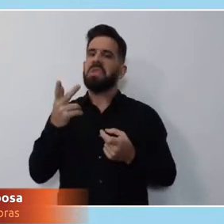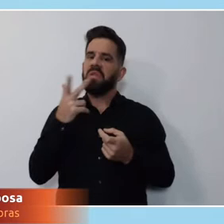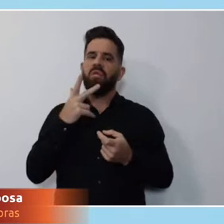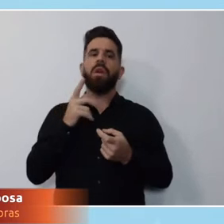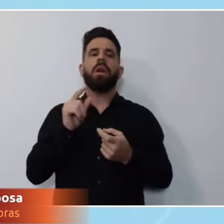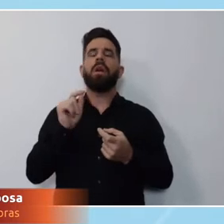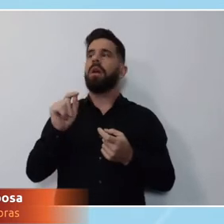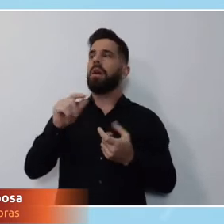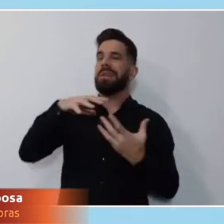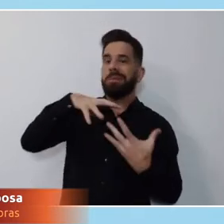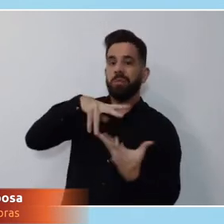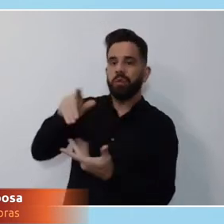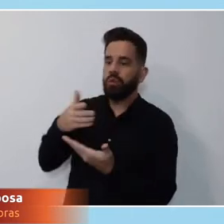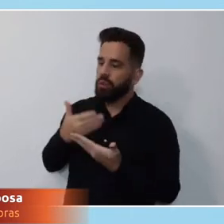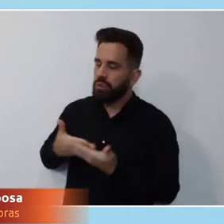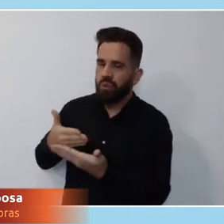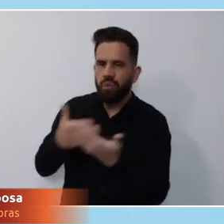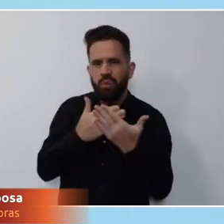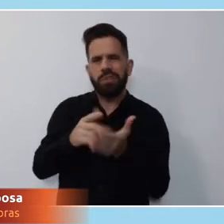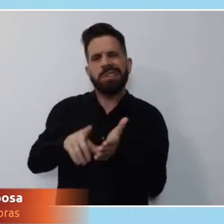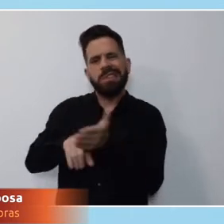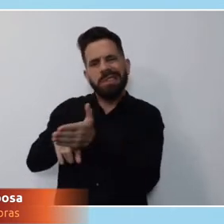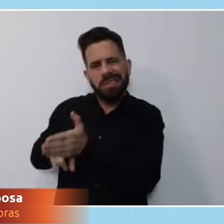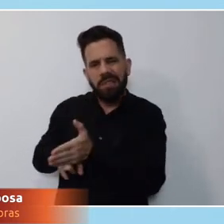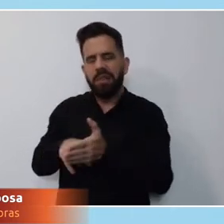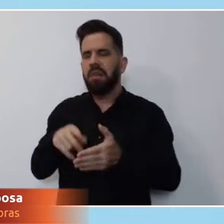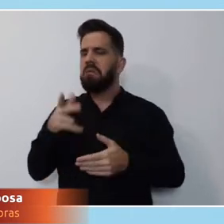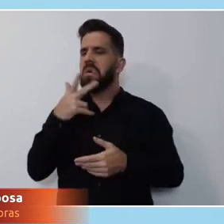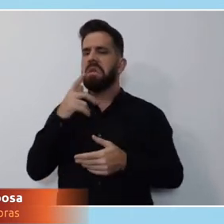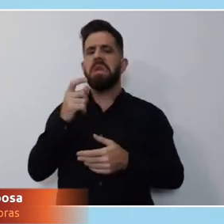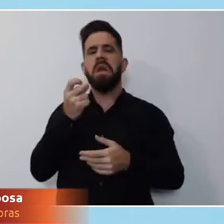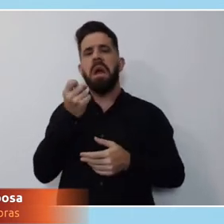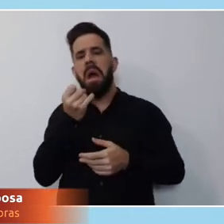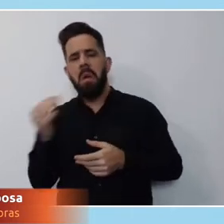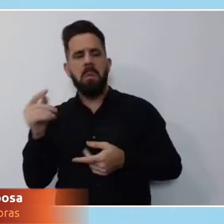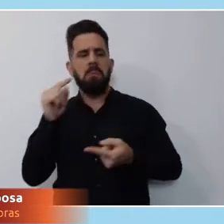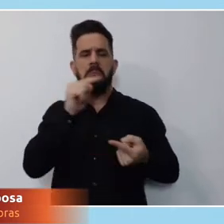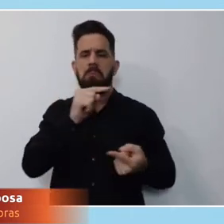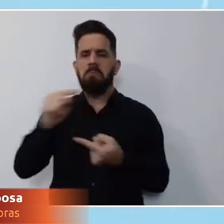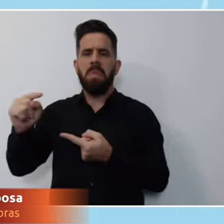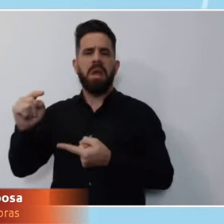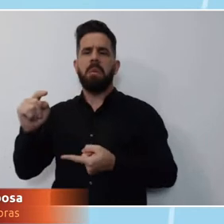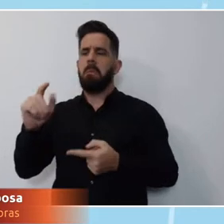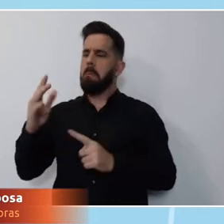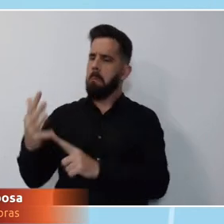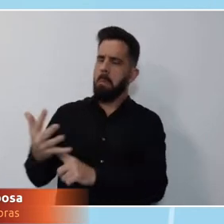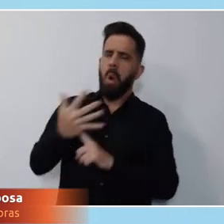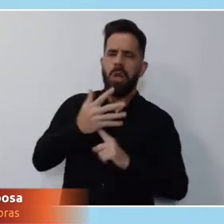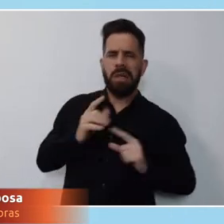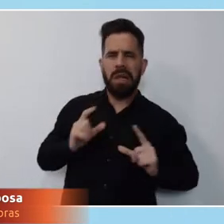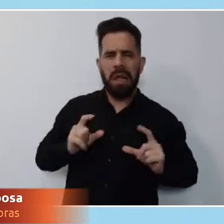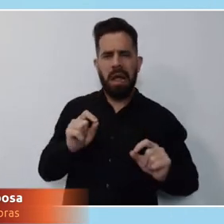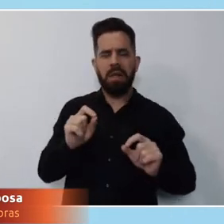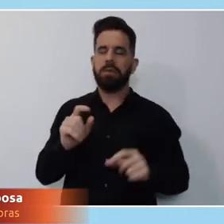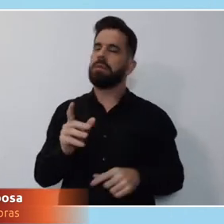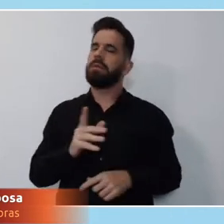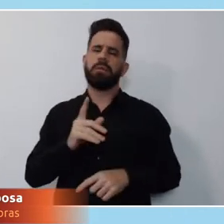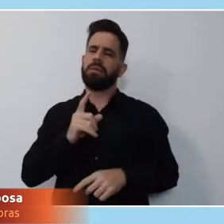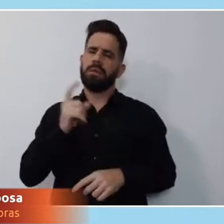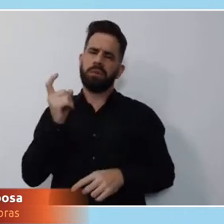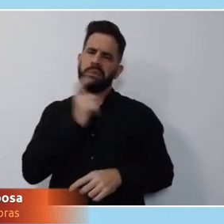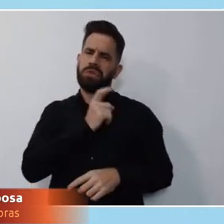mostram que os pesticidas ou agrotóxicos podem causar o câncer, o que não é verdade. E, por exemplo, em trabalhadores rurais. E